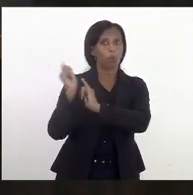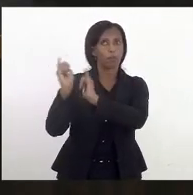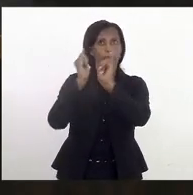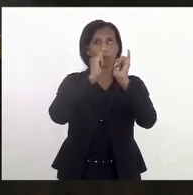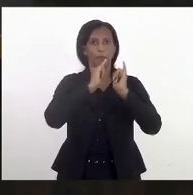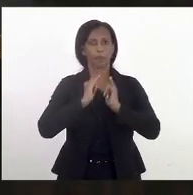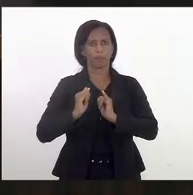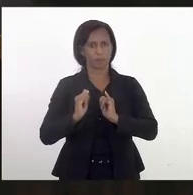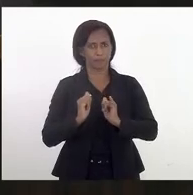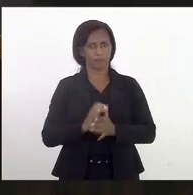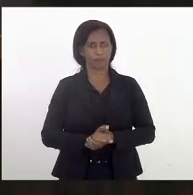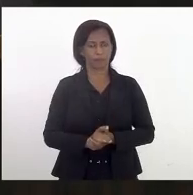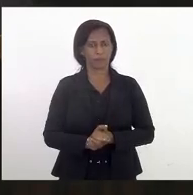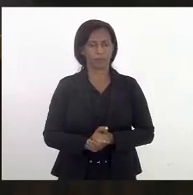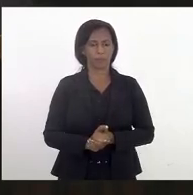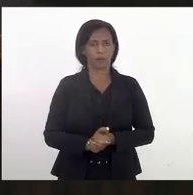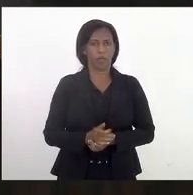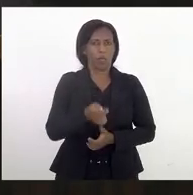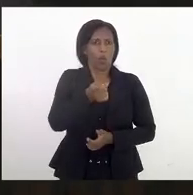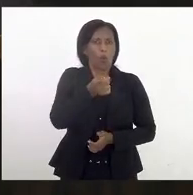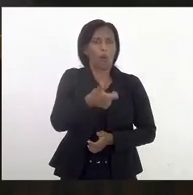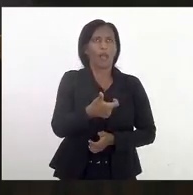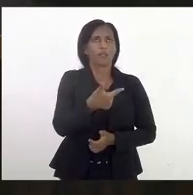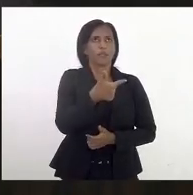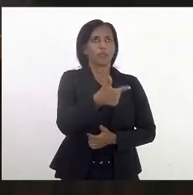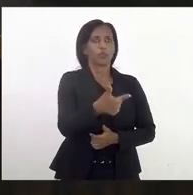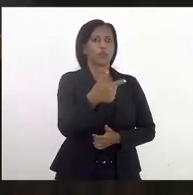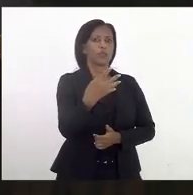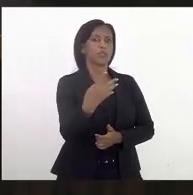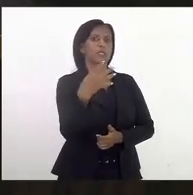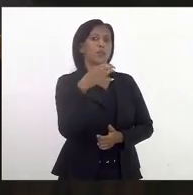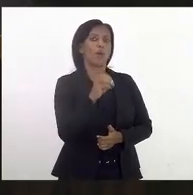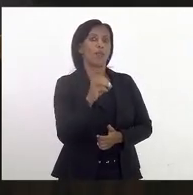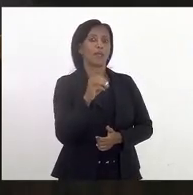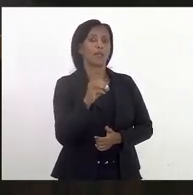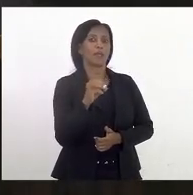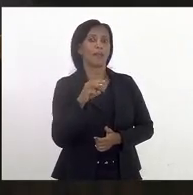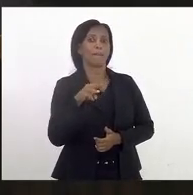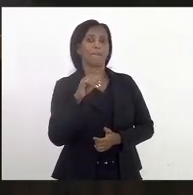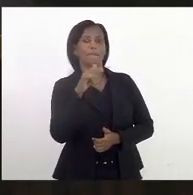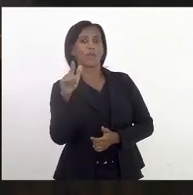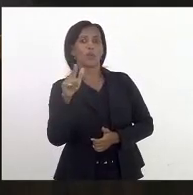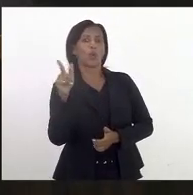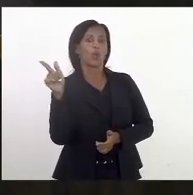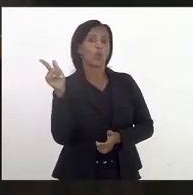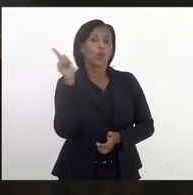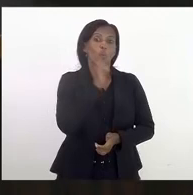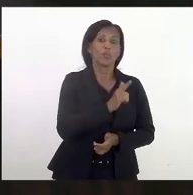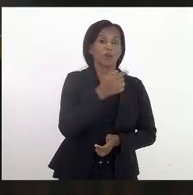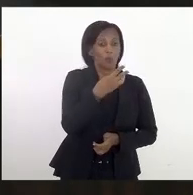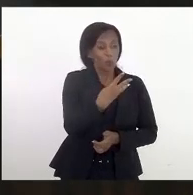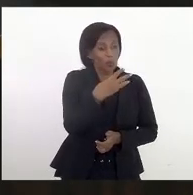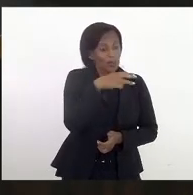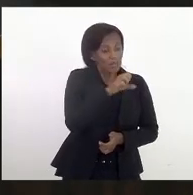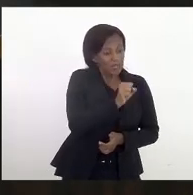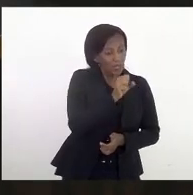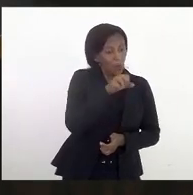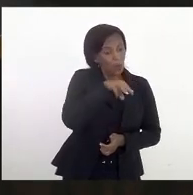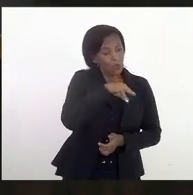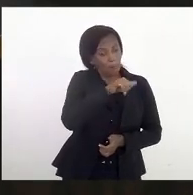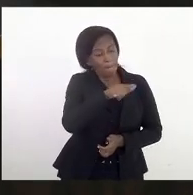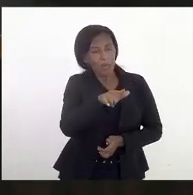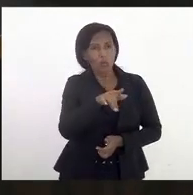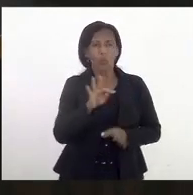que ela quase 240 mil reais eles citamos Pregão Eletrônico salvo 38 mil reais estão todas as